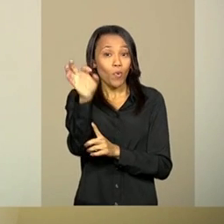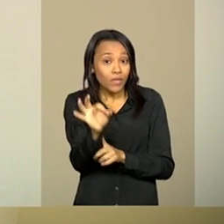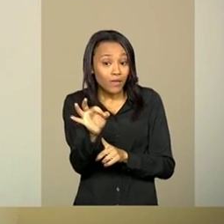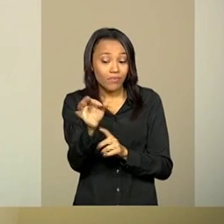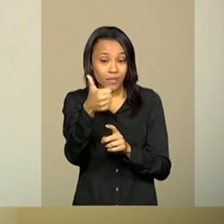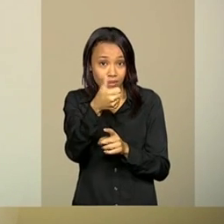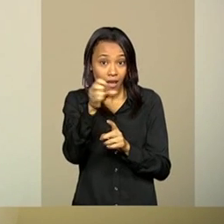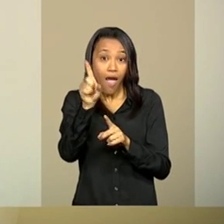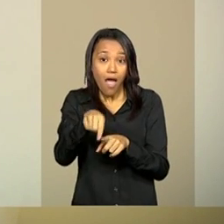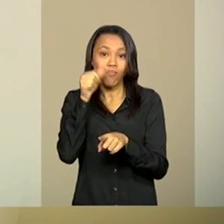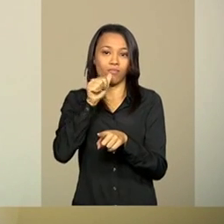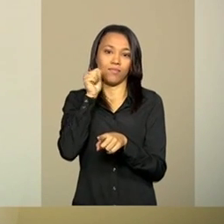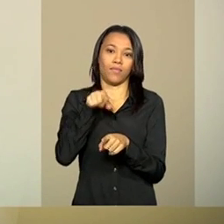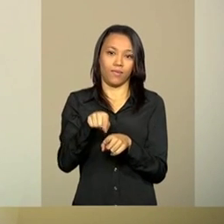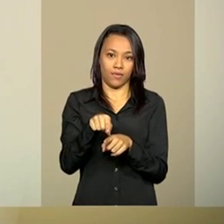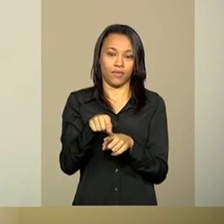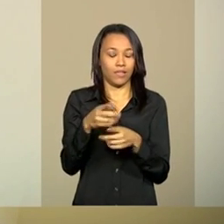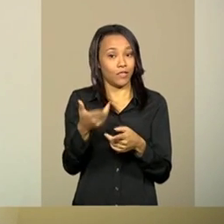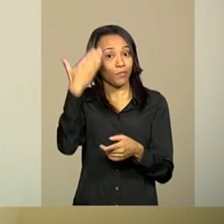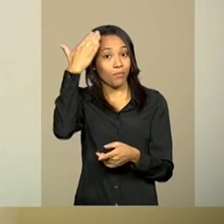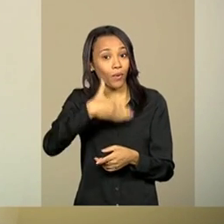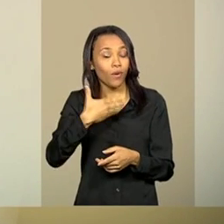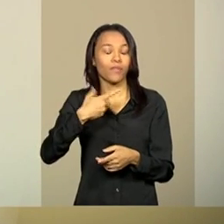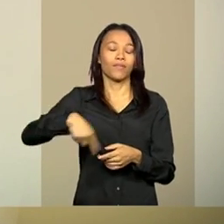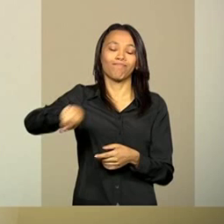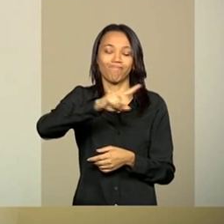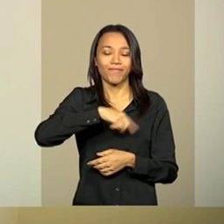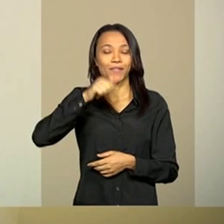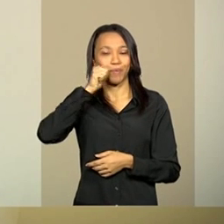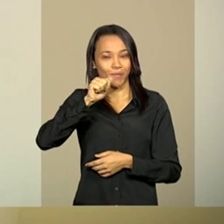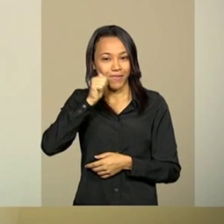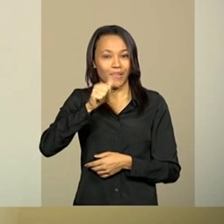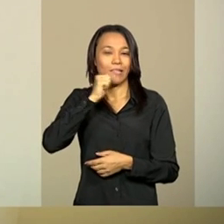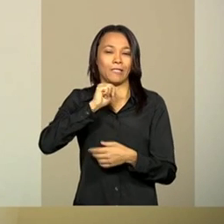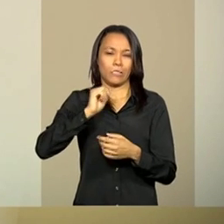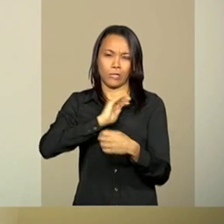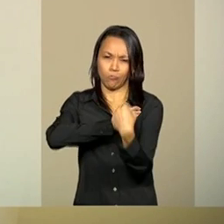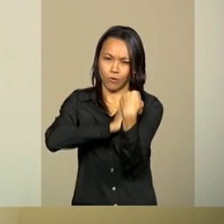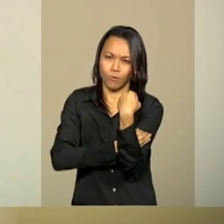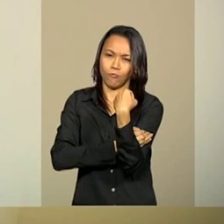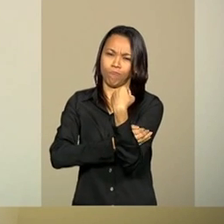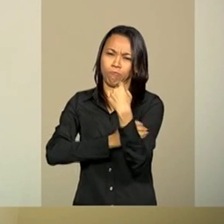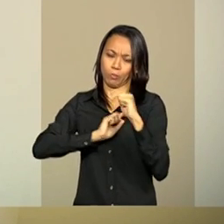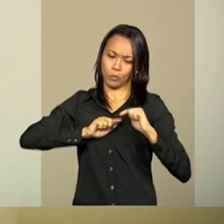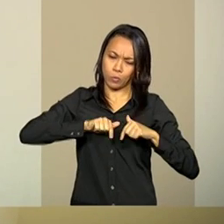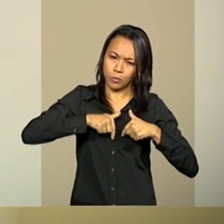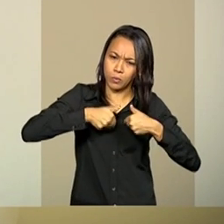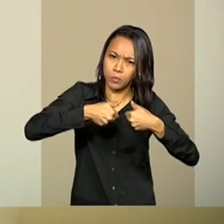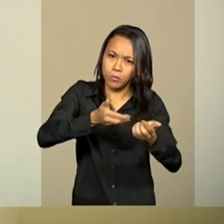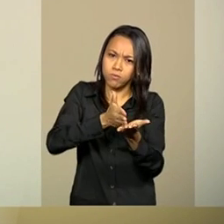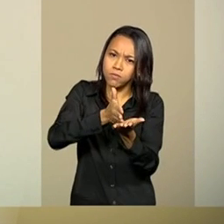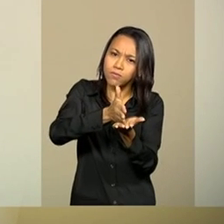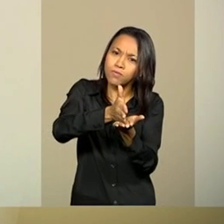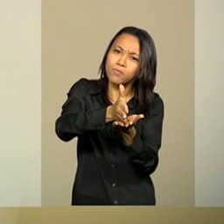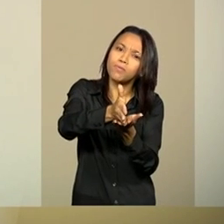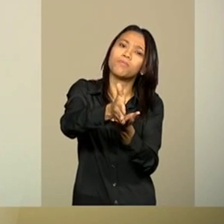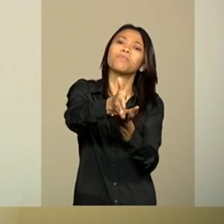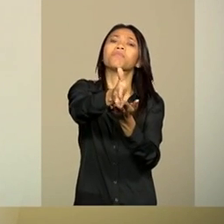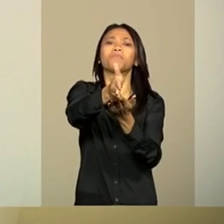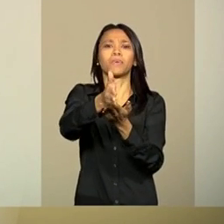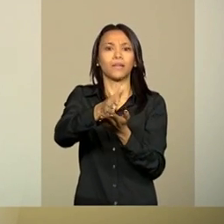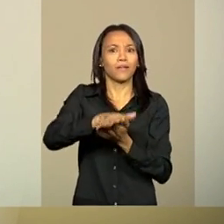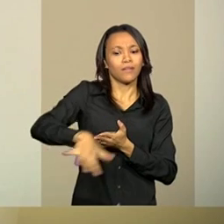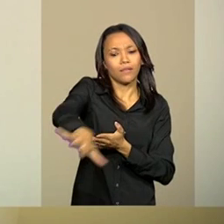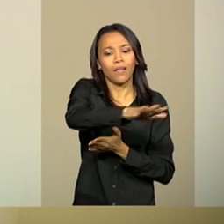feitas pelas mulheres isso mostra que as mulheres estão buscando com muita determinação o seu lugar no mundo do empreendedorismo